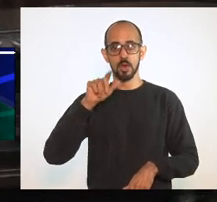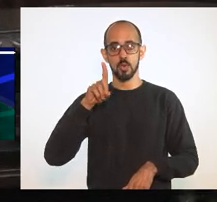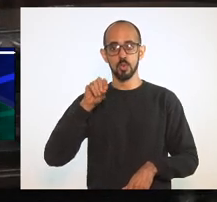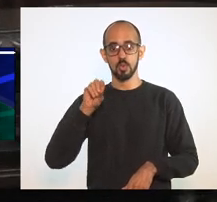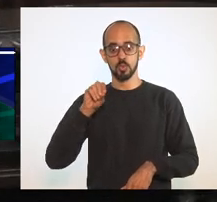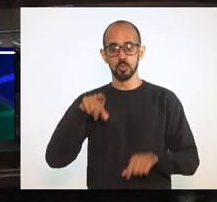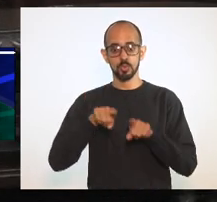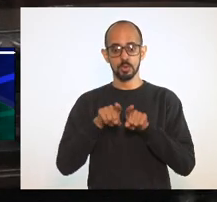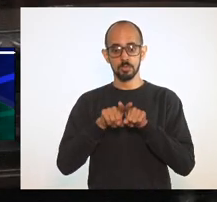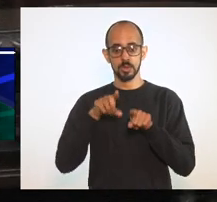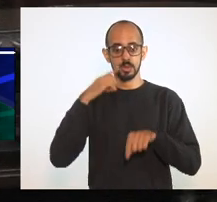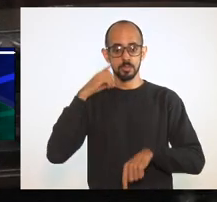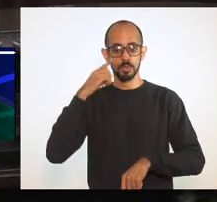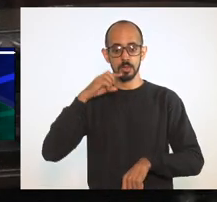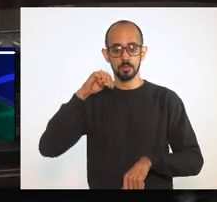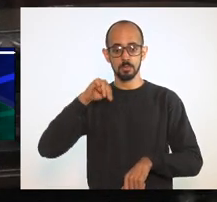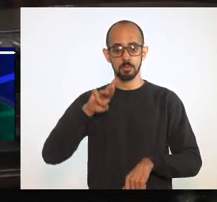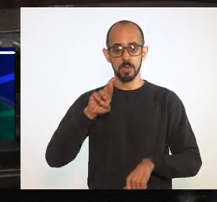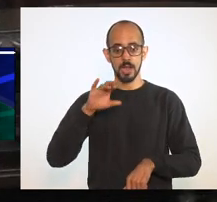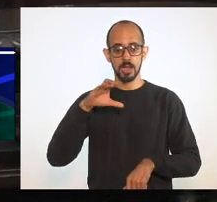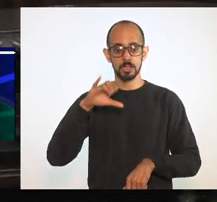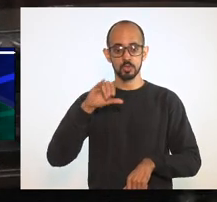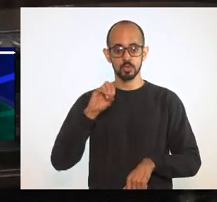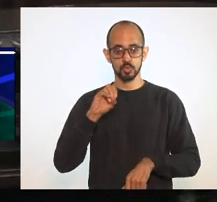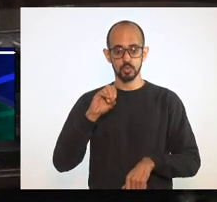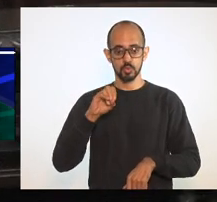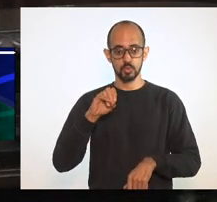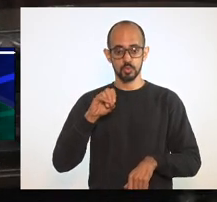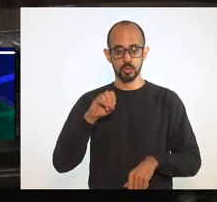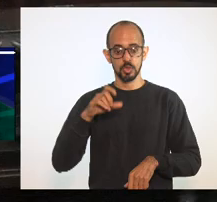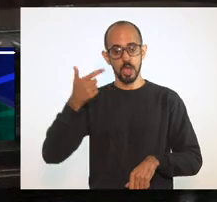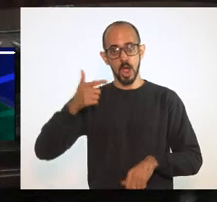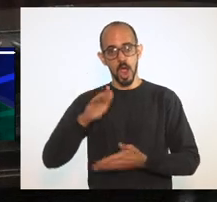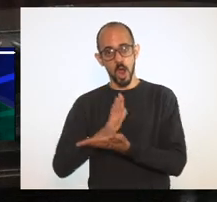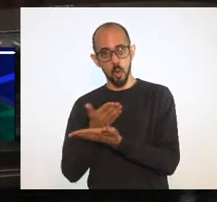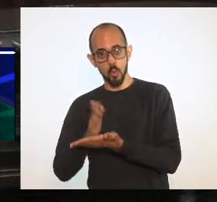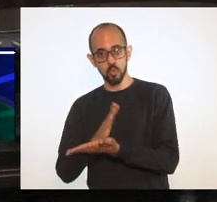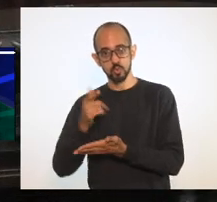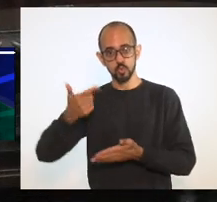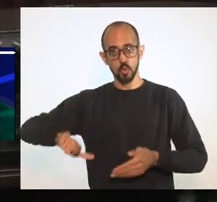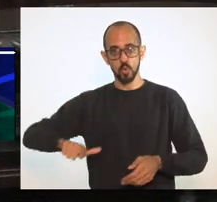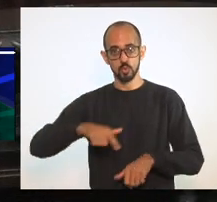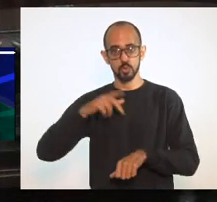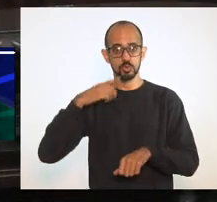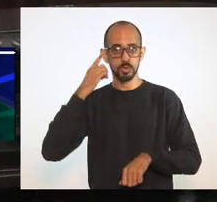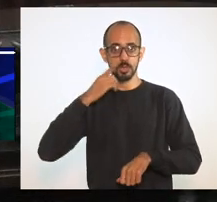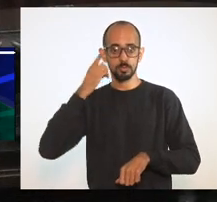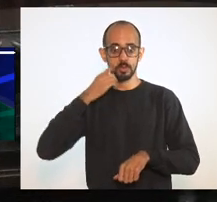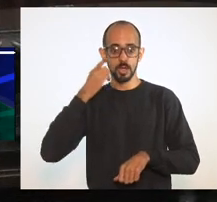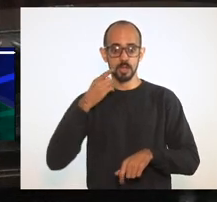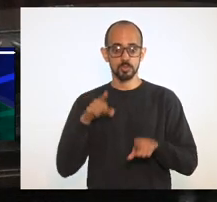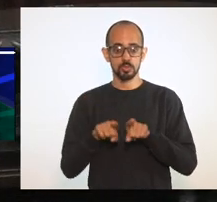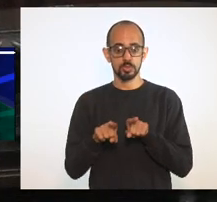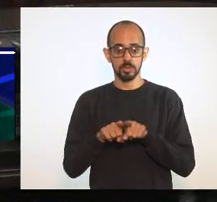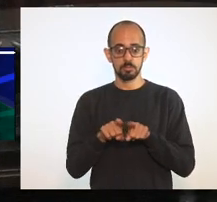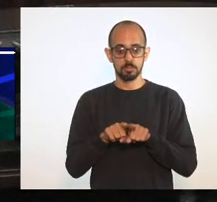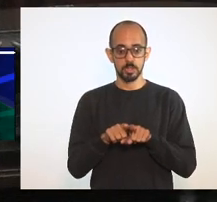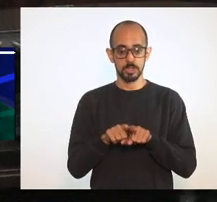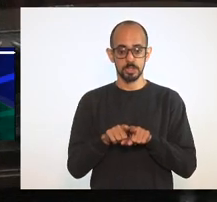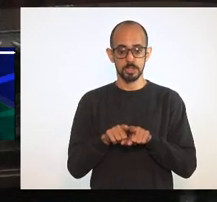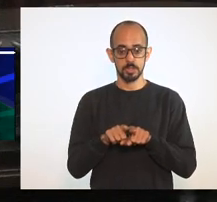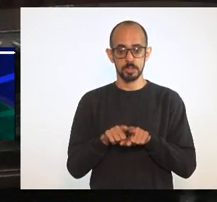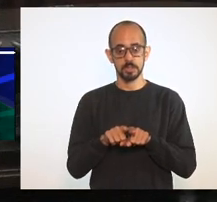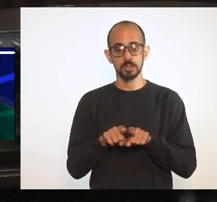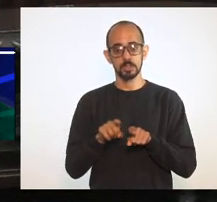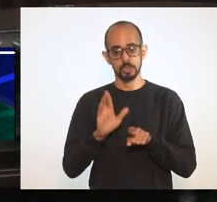Márcio. Temos aqui alguns outros deputados que já fazem essa discussão há alguns anos,